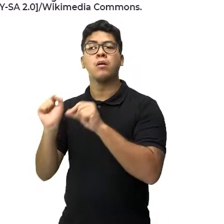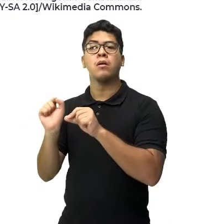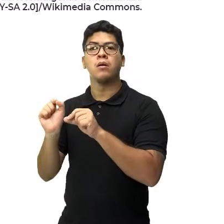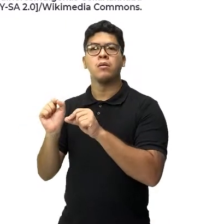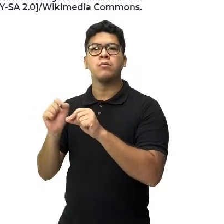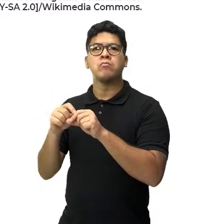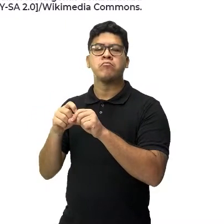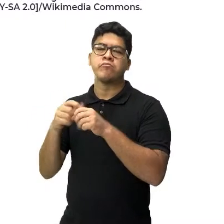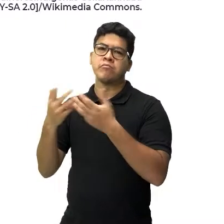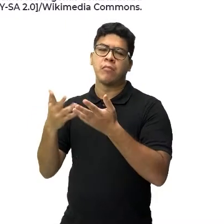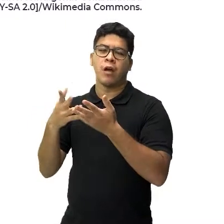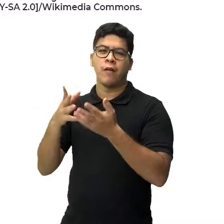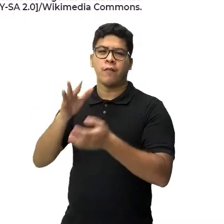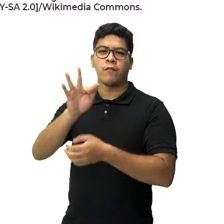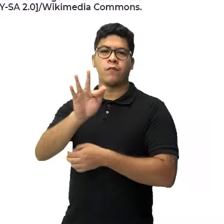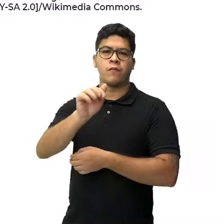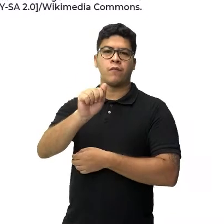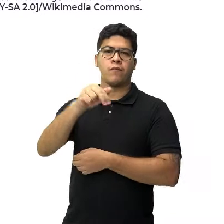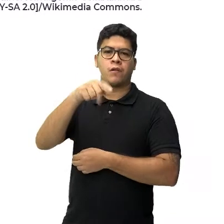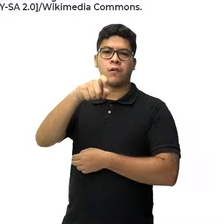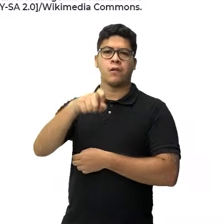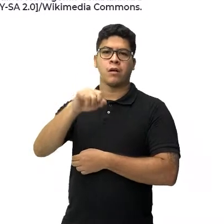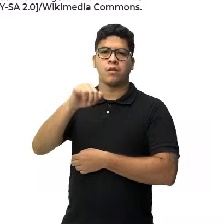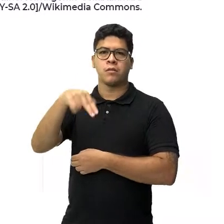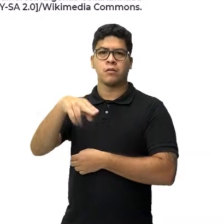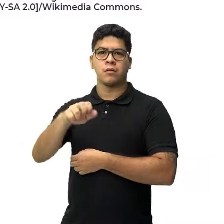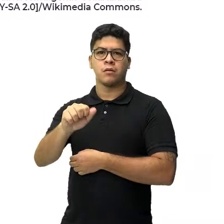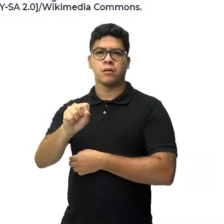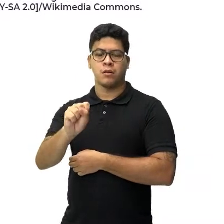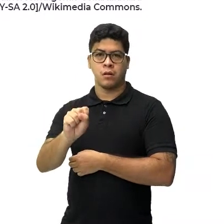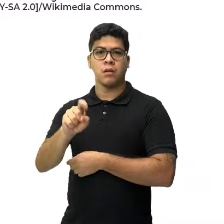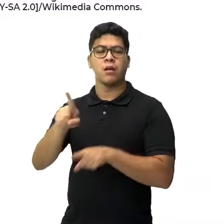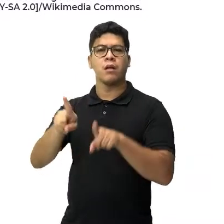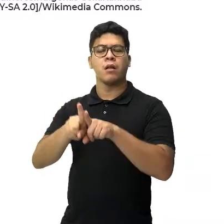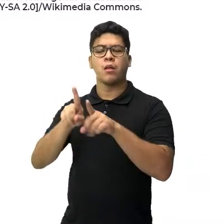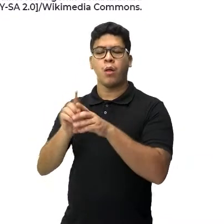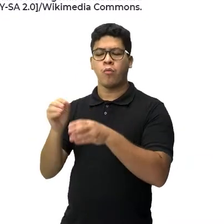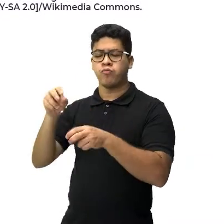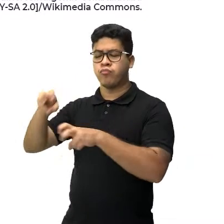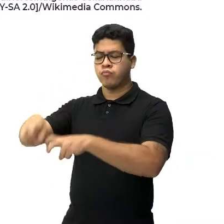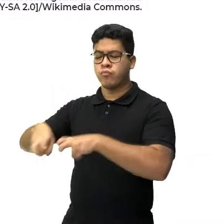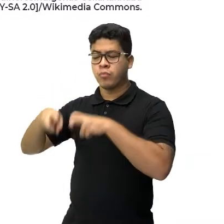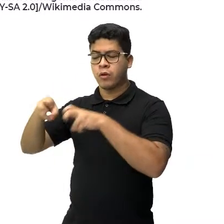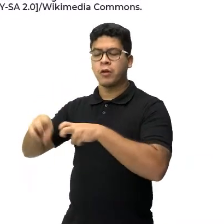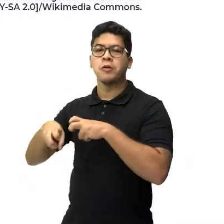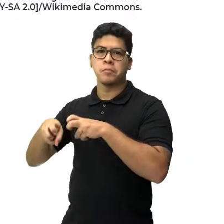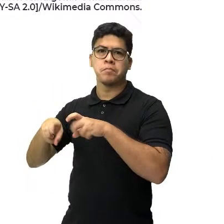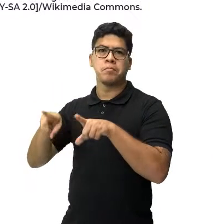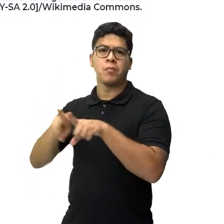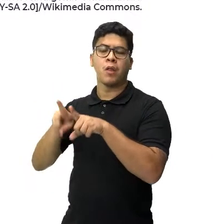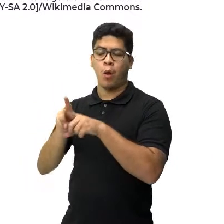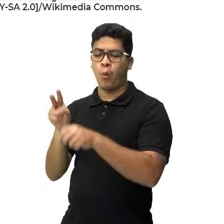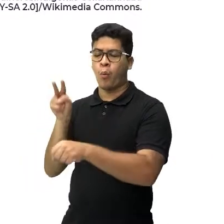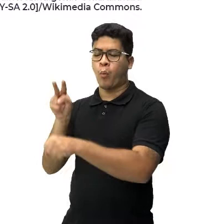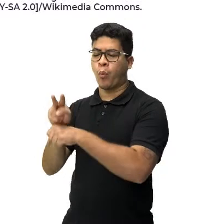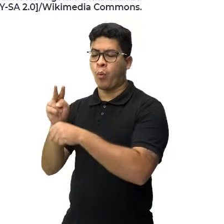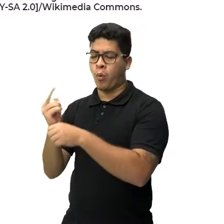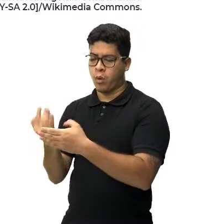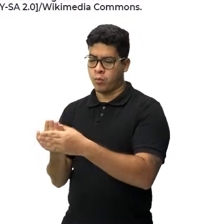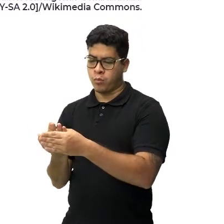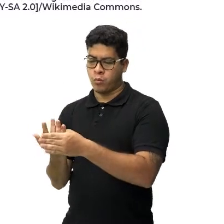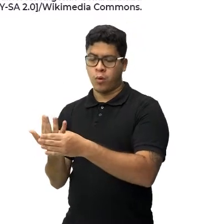chamados faxinais, que vivem no Paraná e plantam mate e criam porcos, e os